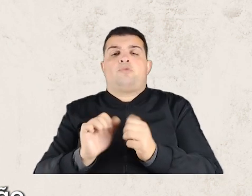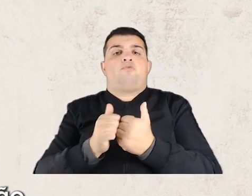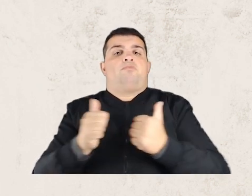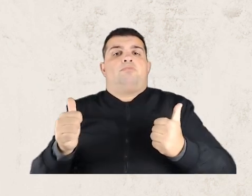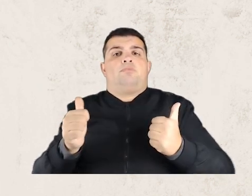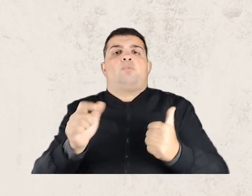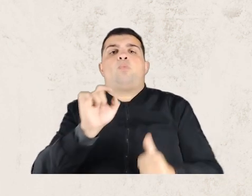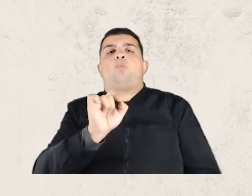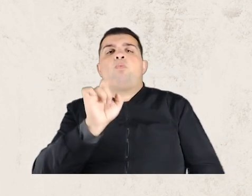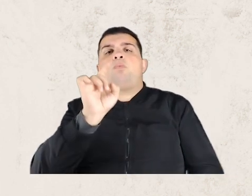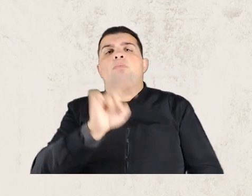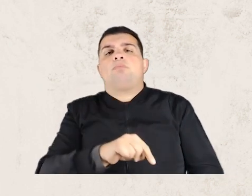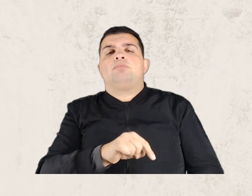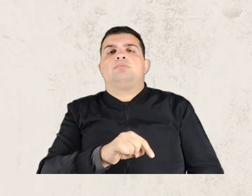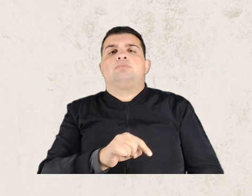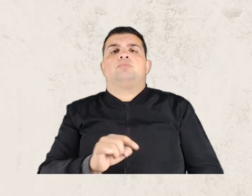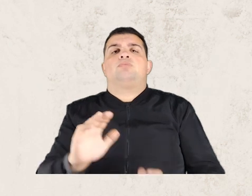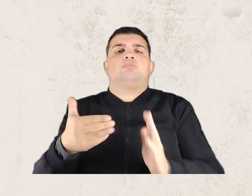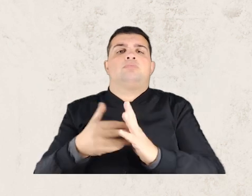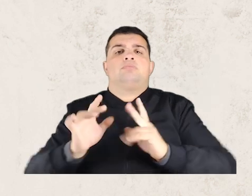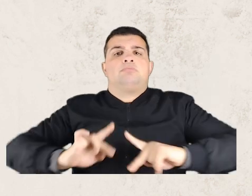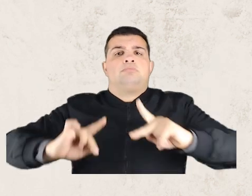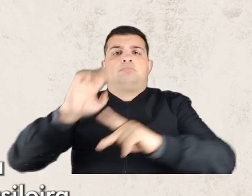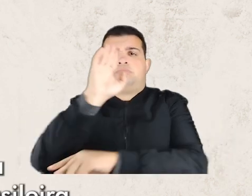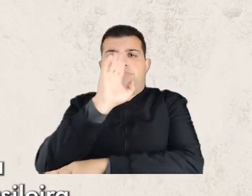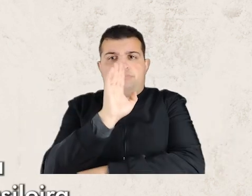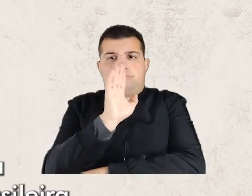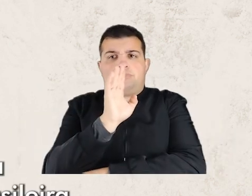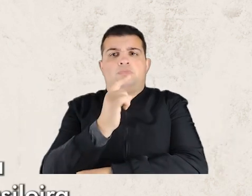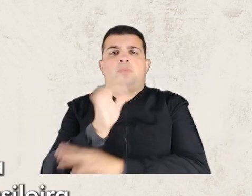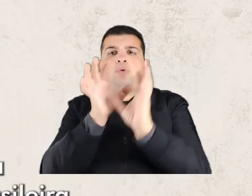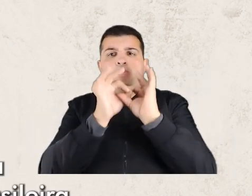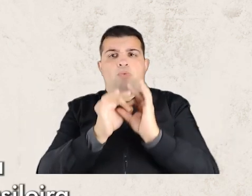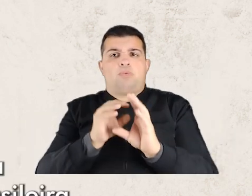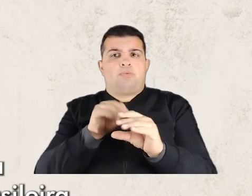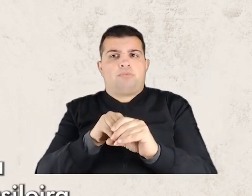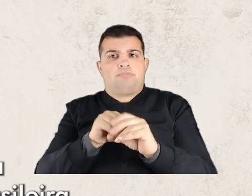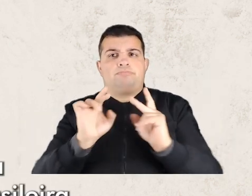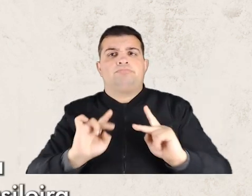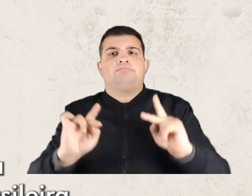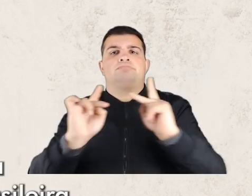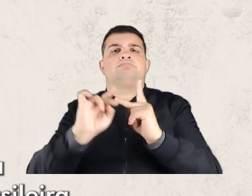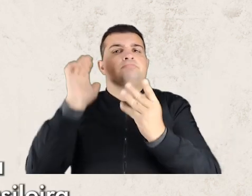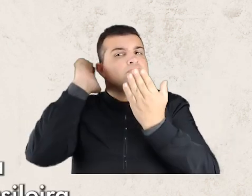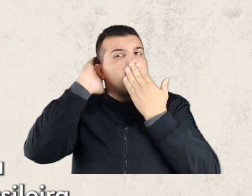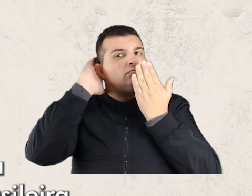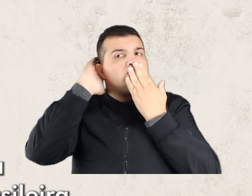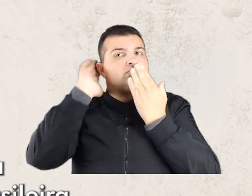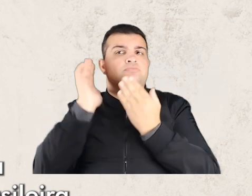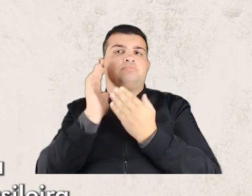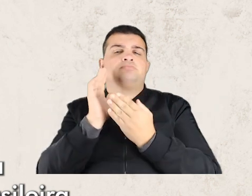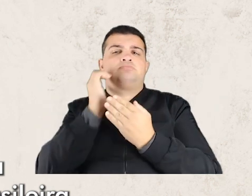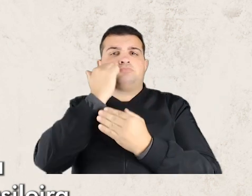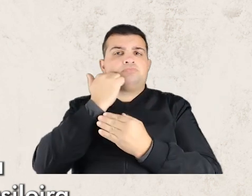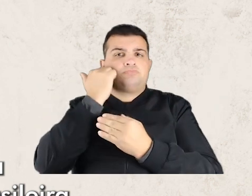a alienação, embora haja um longo caminho pela frente. Uma alienação que é produzida nessa